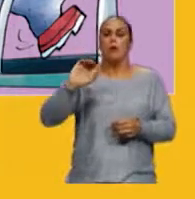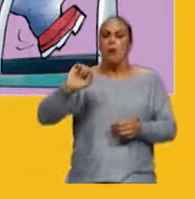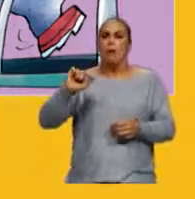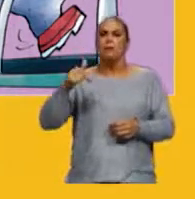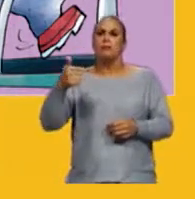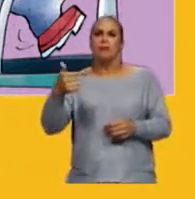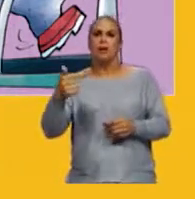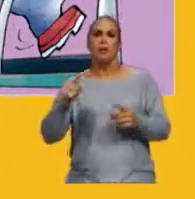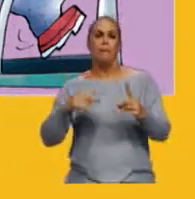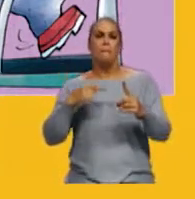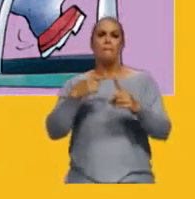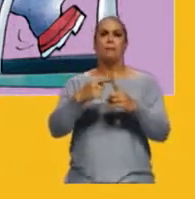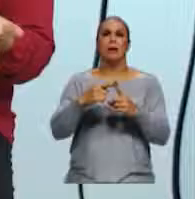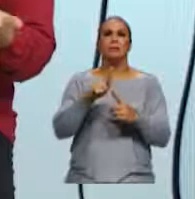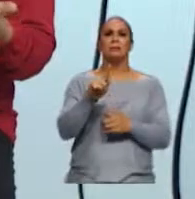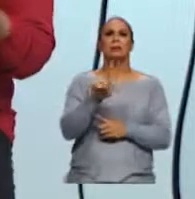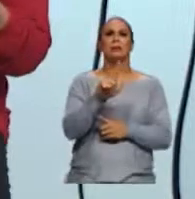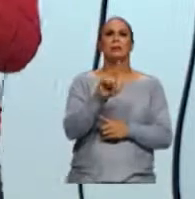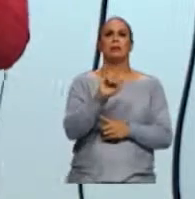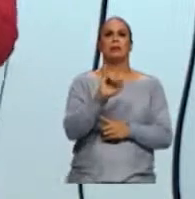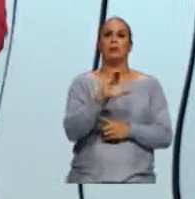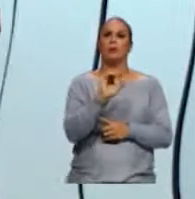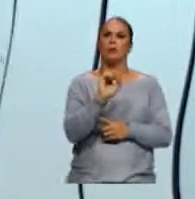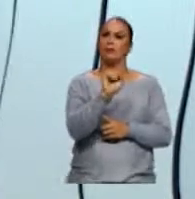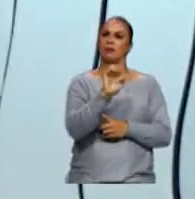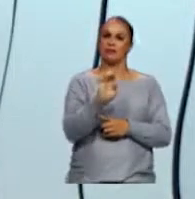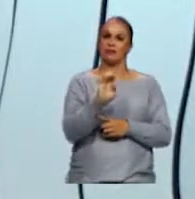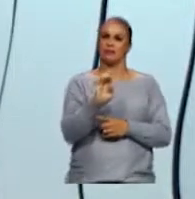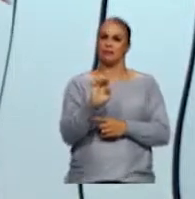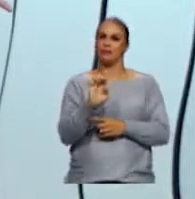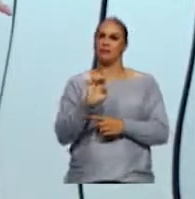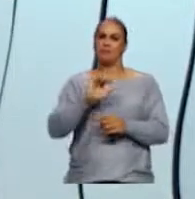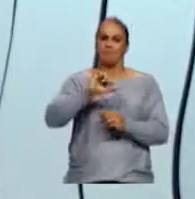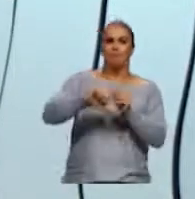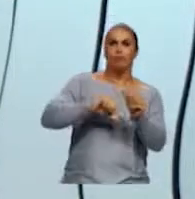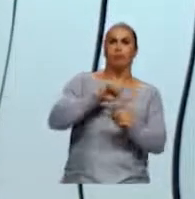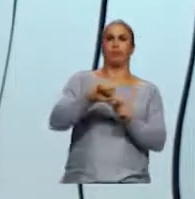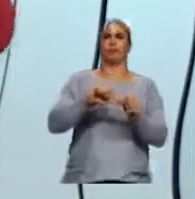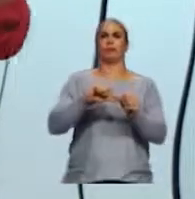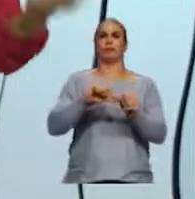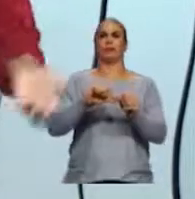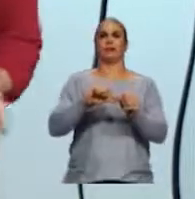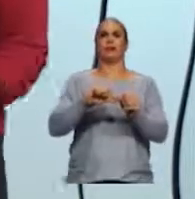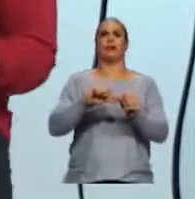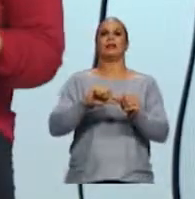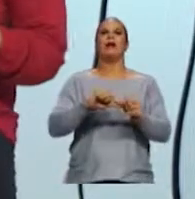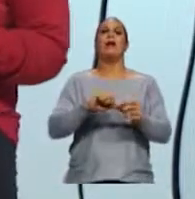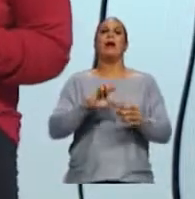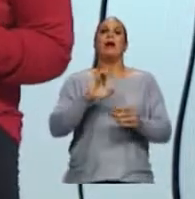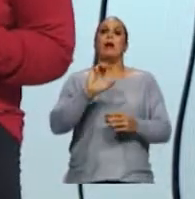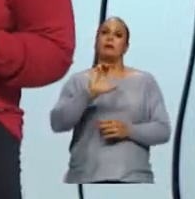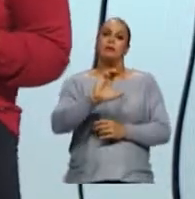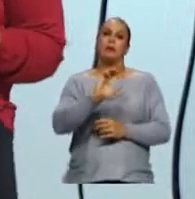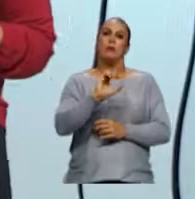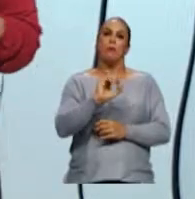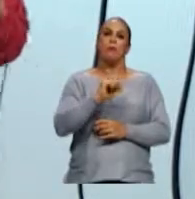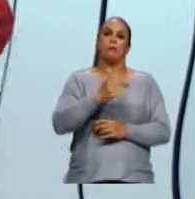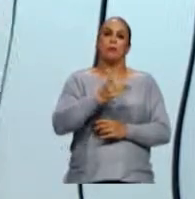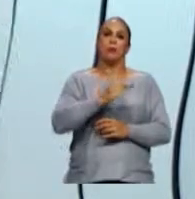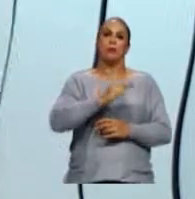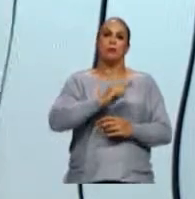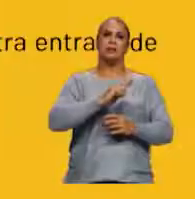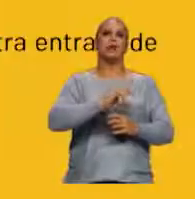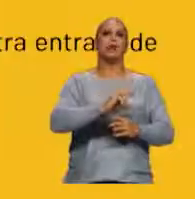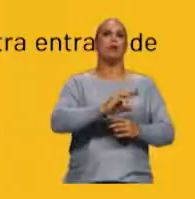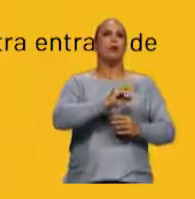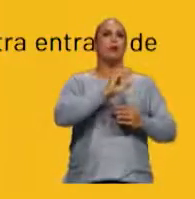liberar energia e gás carbônico. Então, essa energia te permite as atividades, o gás carbônico você solta para o ambiente.